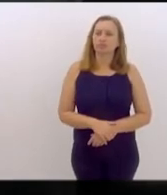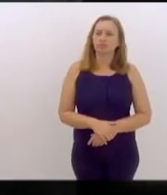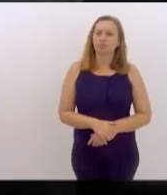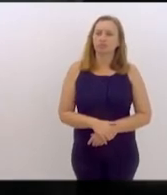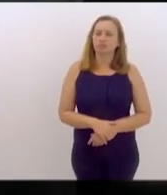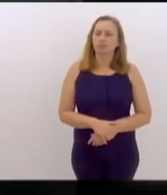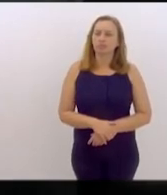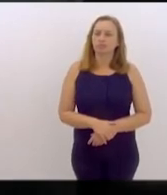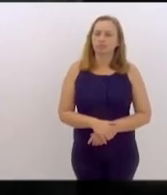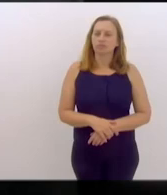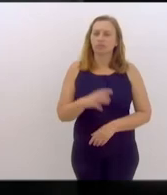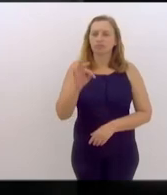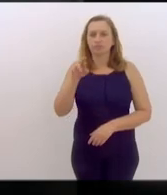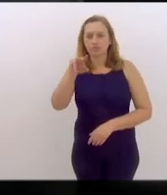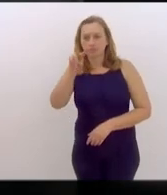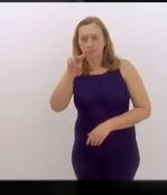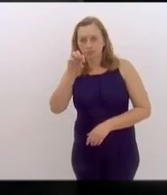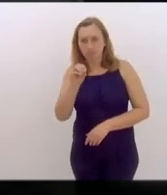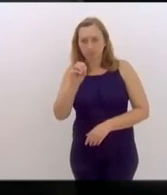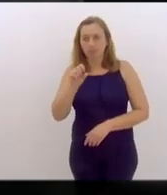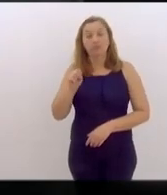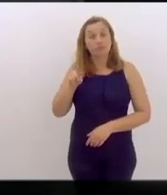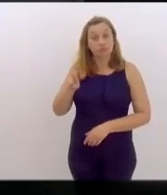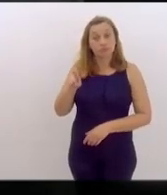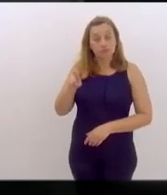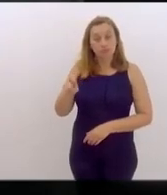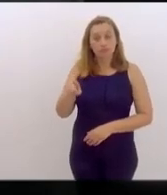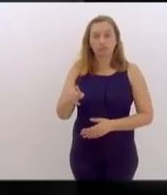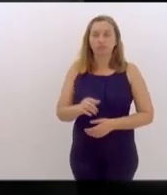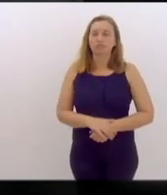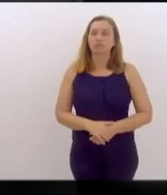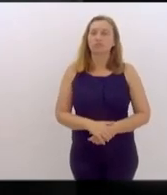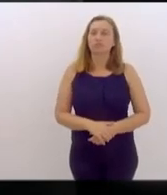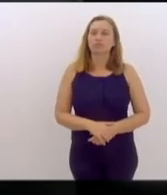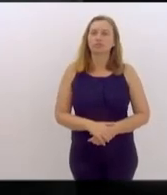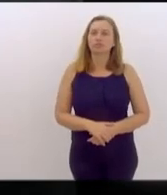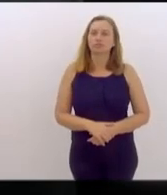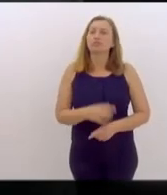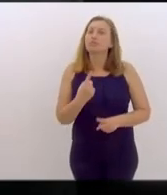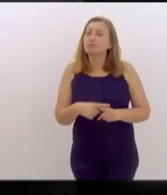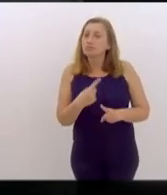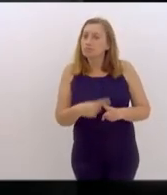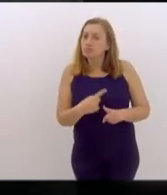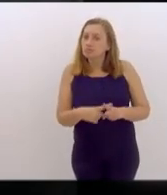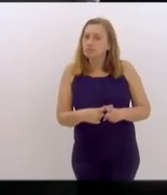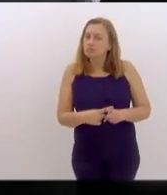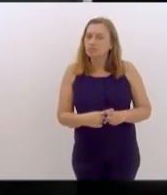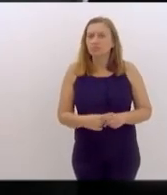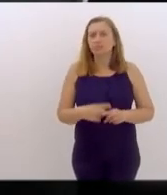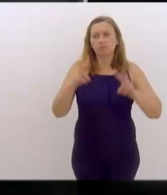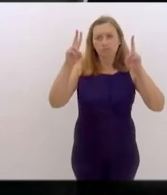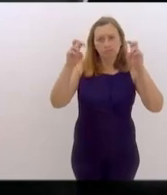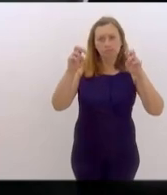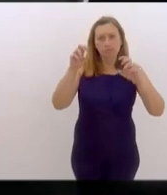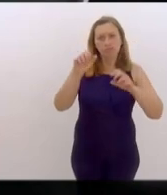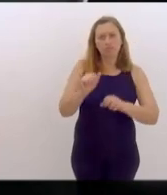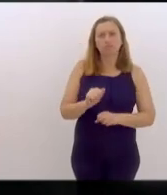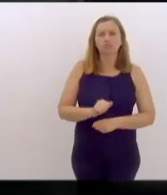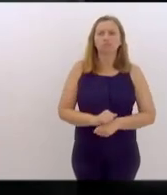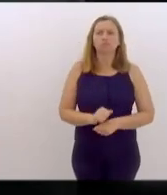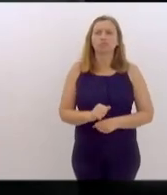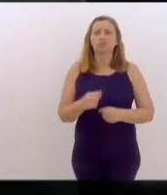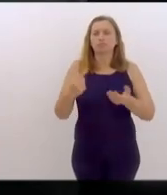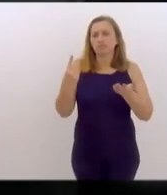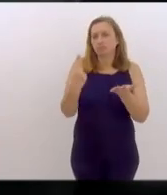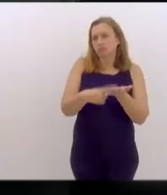os termos aditivos ali prescreveram porque esse termo aditivo esse tema adições